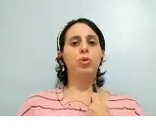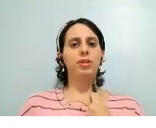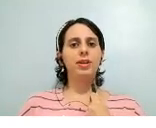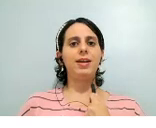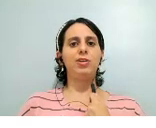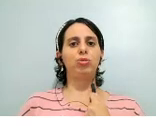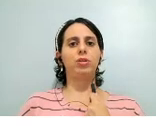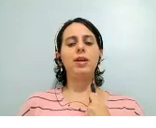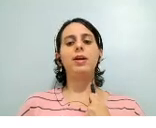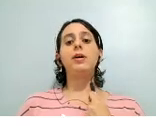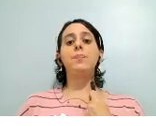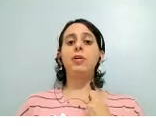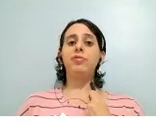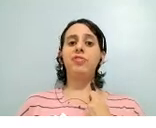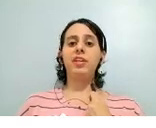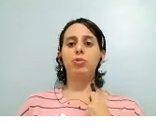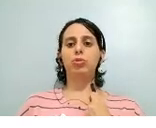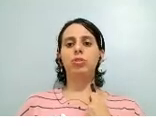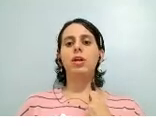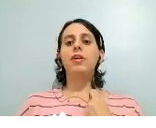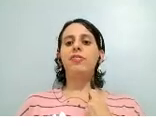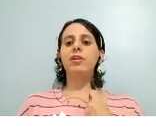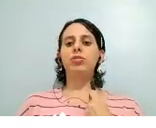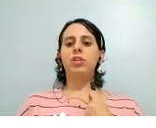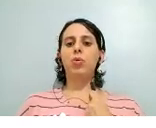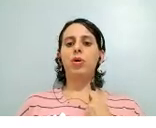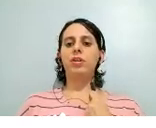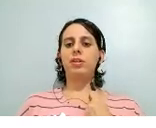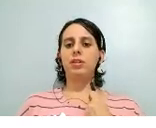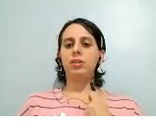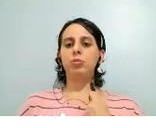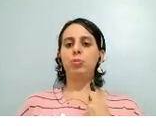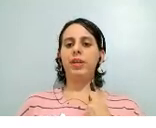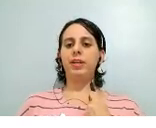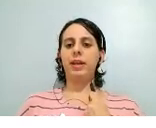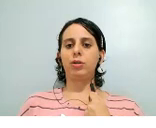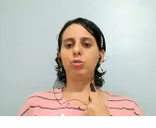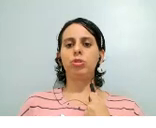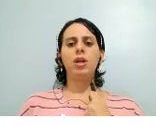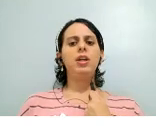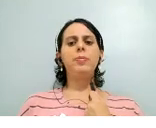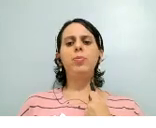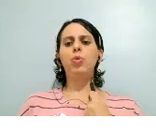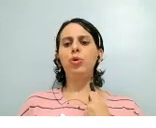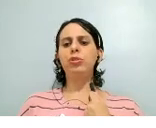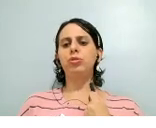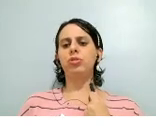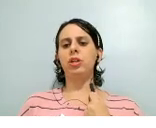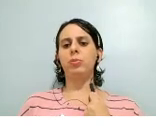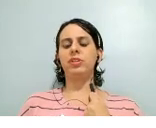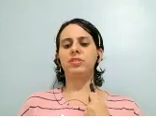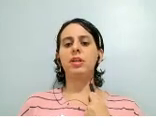dúvidas sobre o que é isso, né? Então, vírus. Vírus são organismos pequenos e